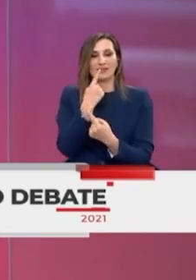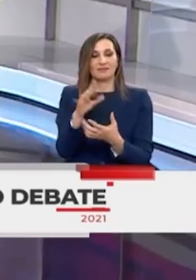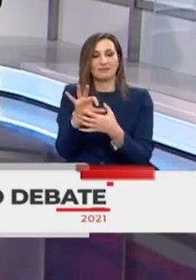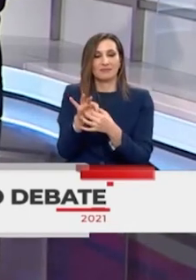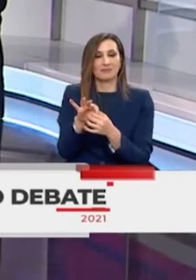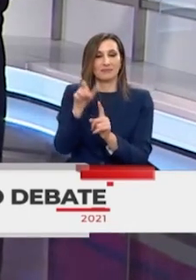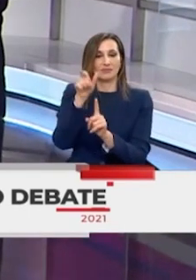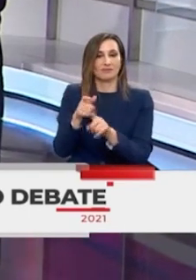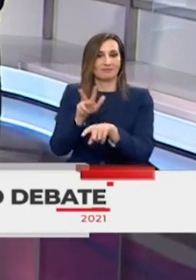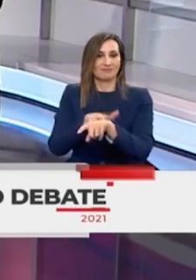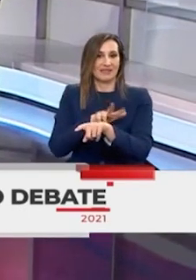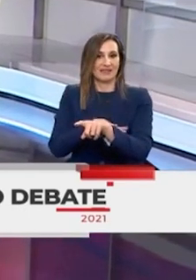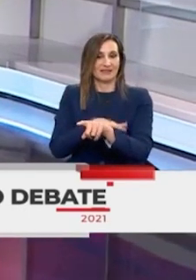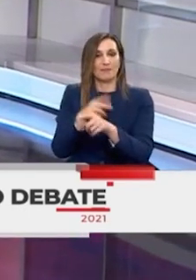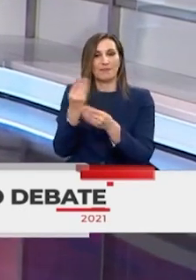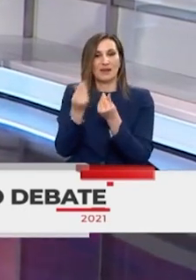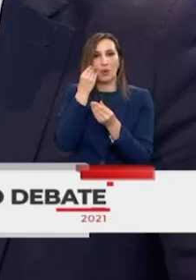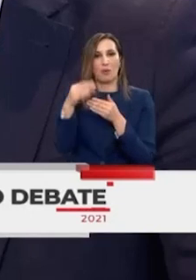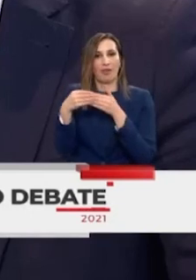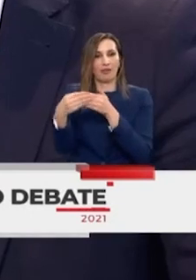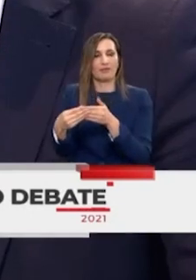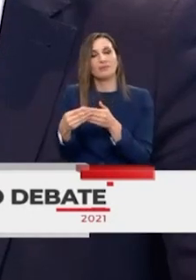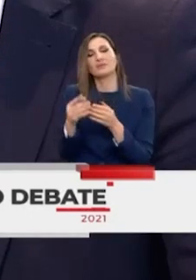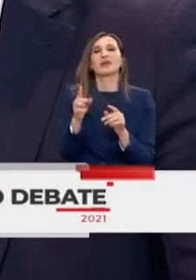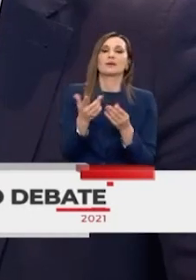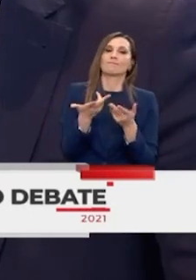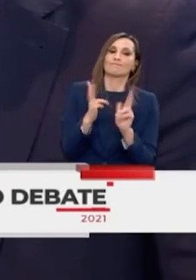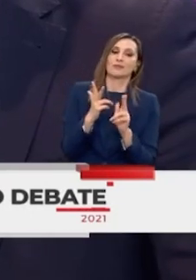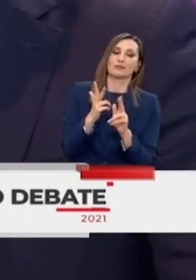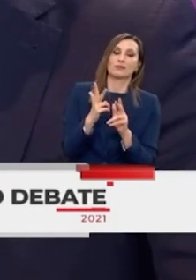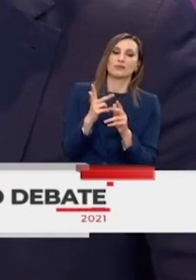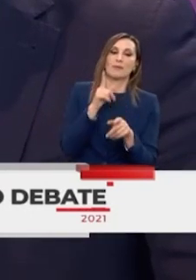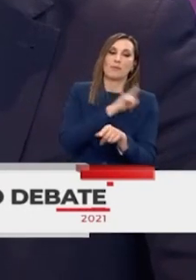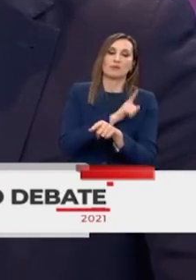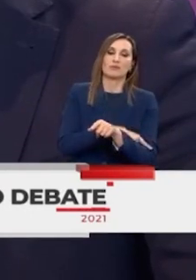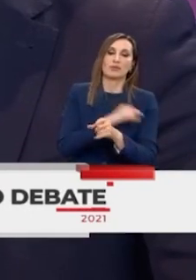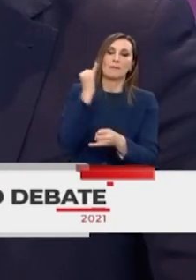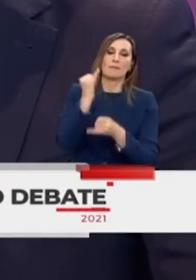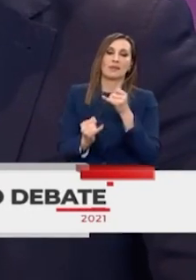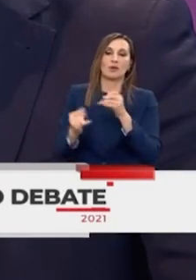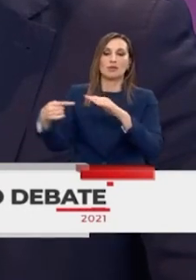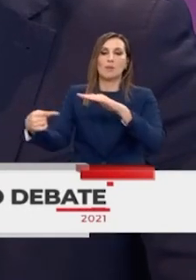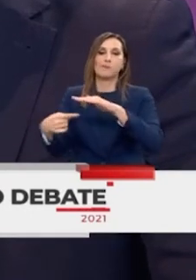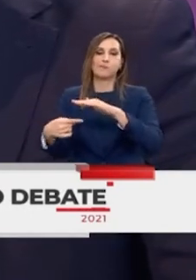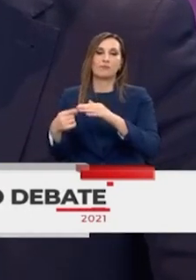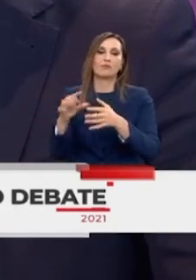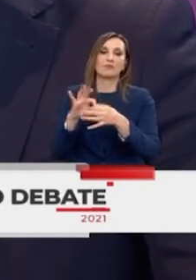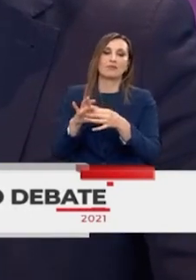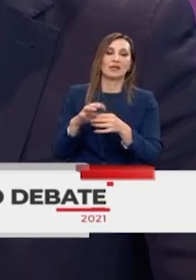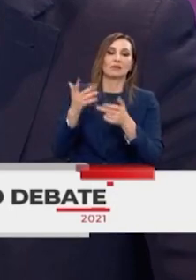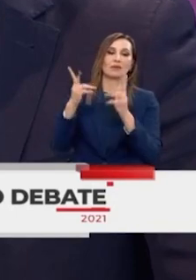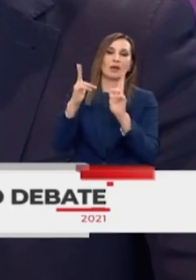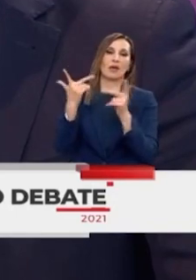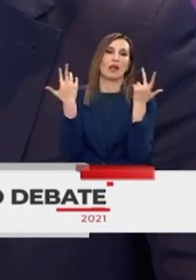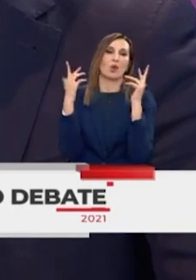sua direção. É um instrumento de poderes ocultos, perigosos, que estão na sombra, poderes ligados ao MB imobiliária